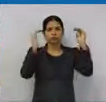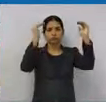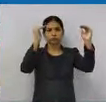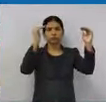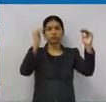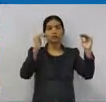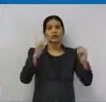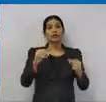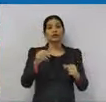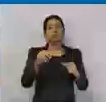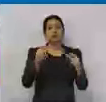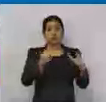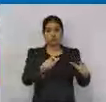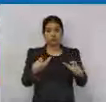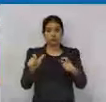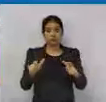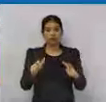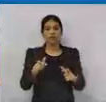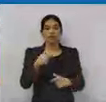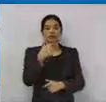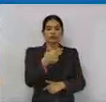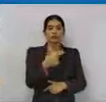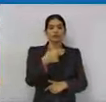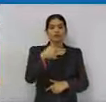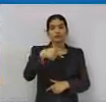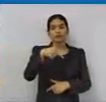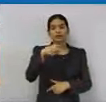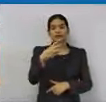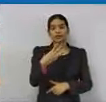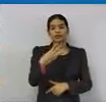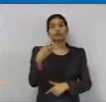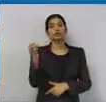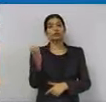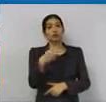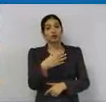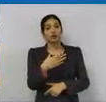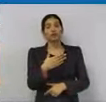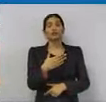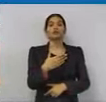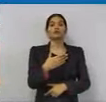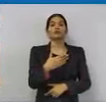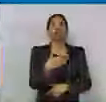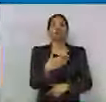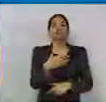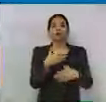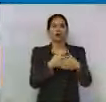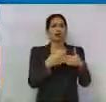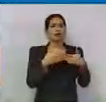e 11.273 novas ligações domiciliares nessa região.